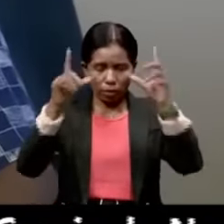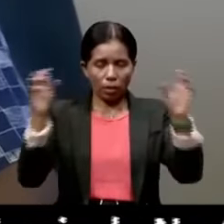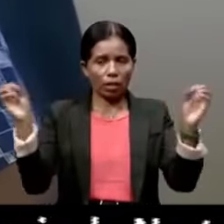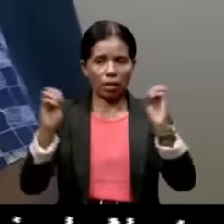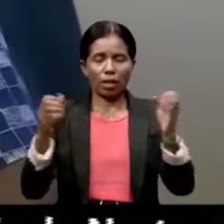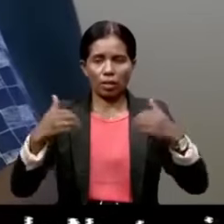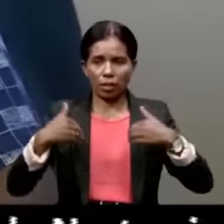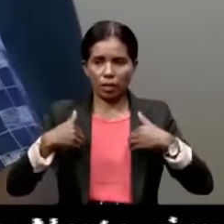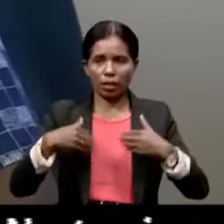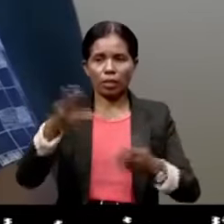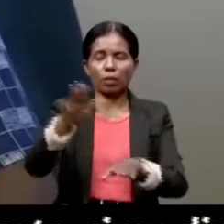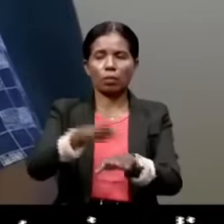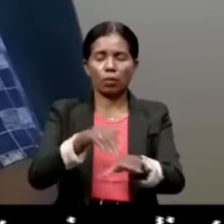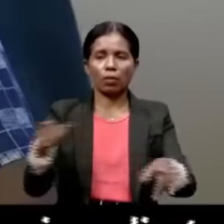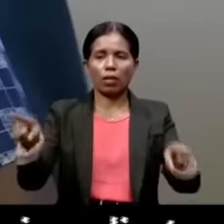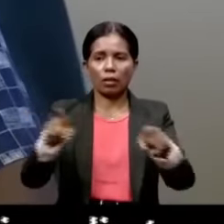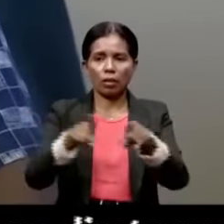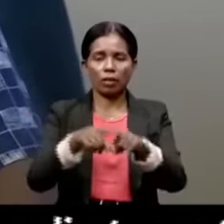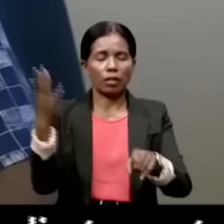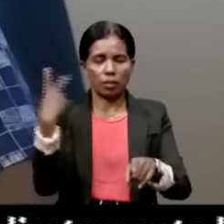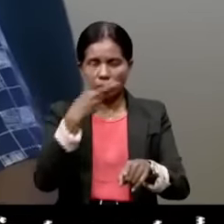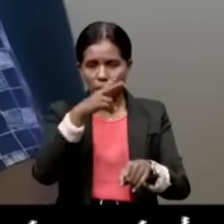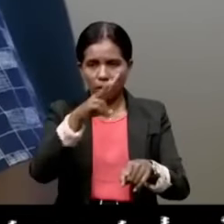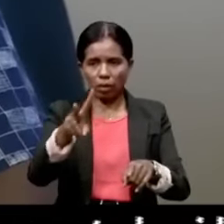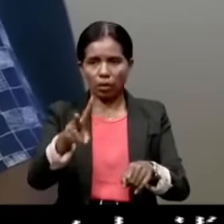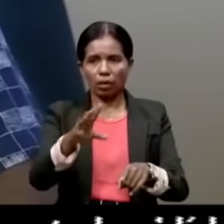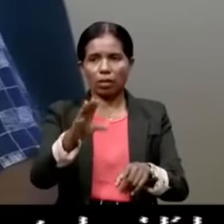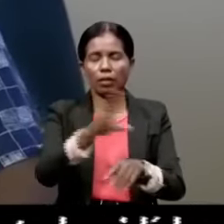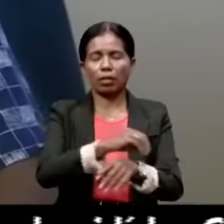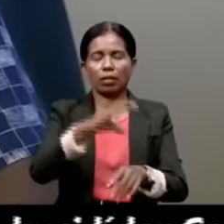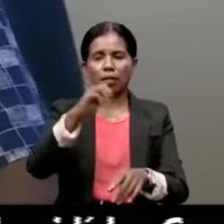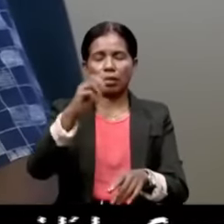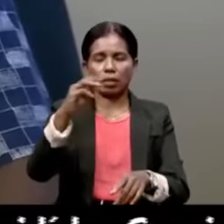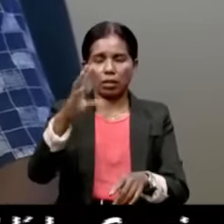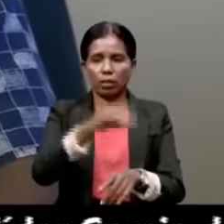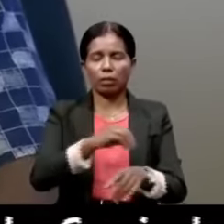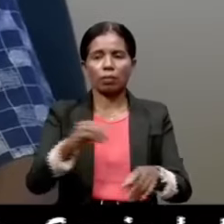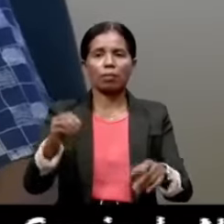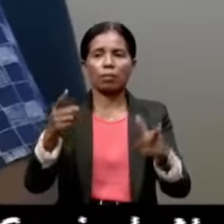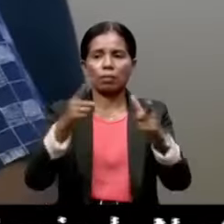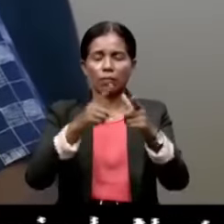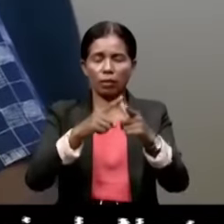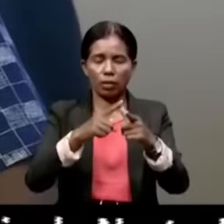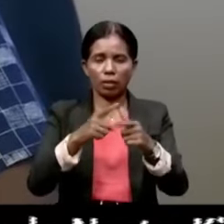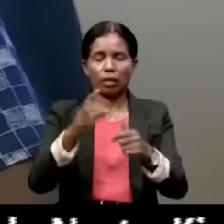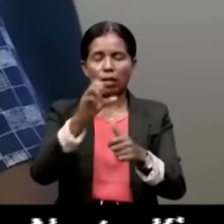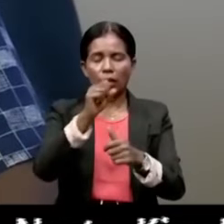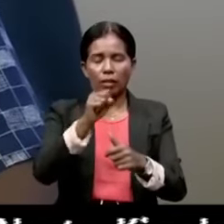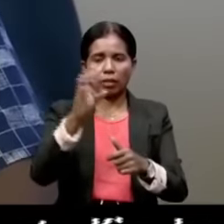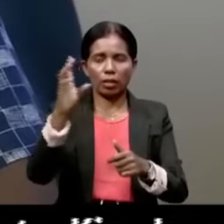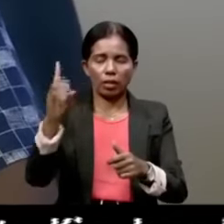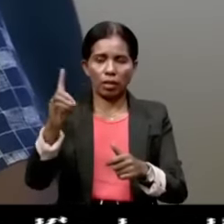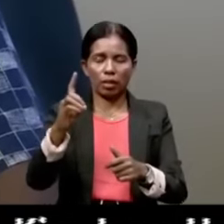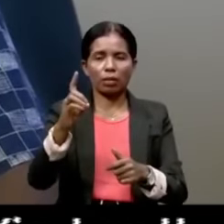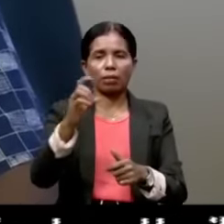halo recruta hane sangmos ira nebe ma kimare bolsa candidato ba ensino básico primeiro segundo no terceiro